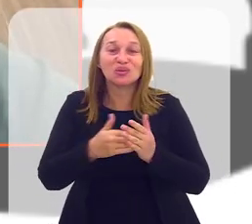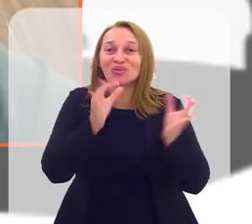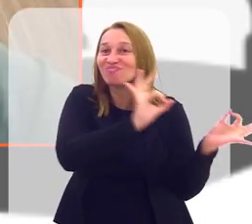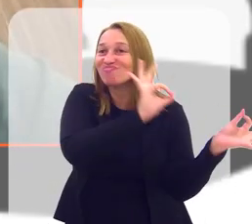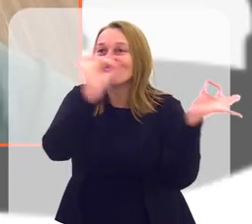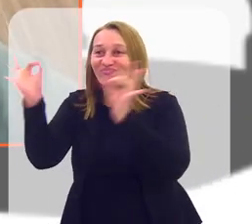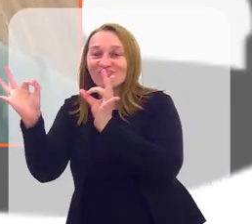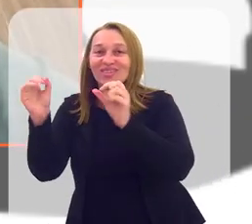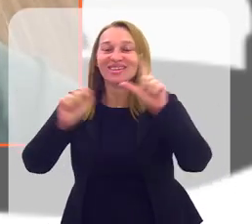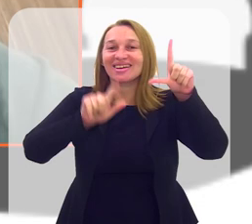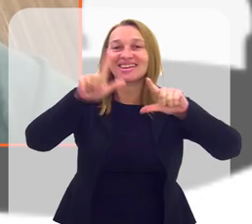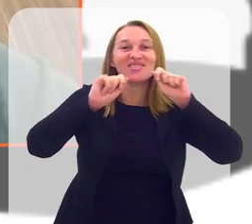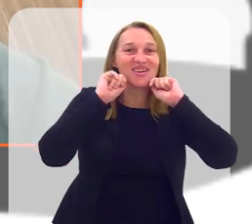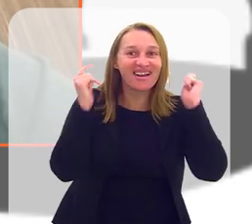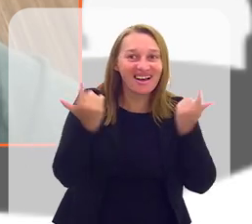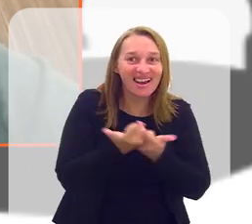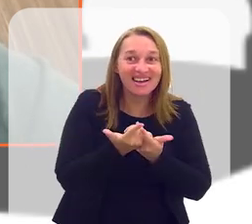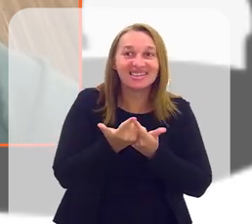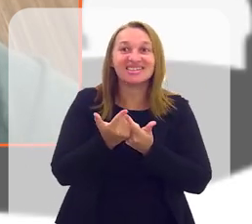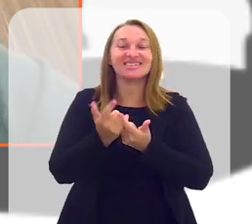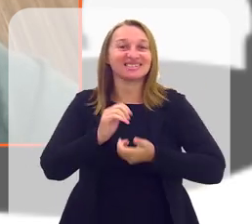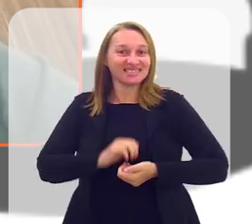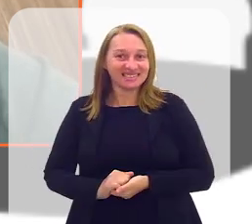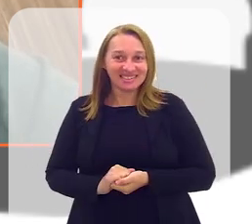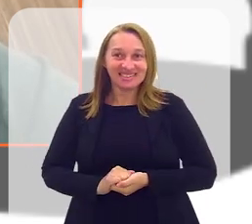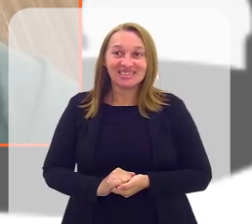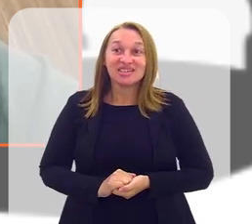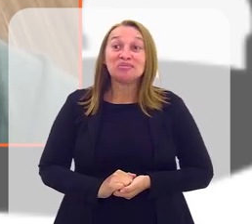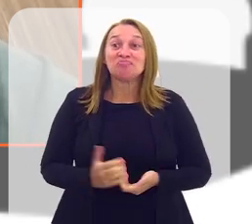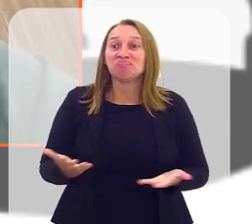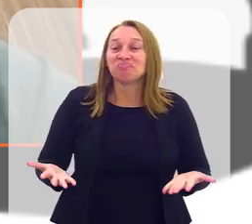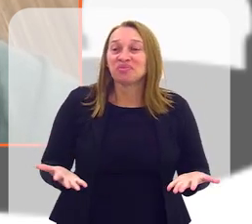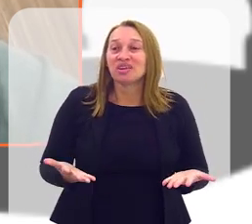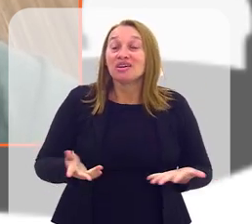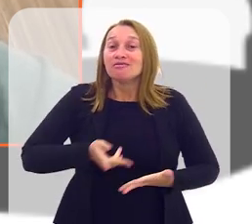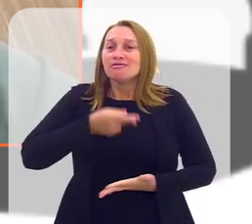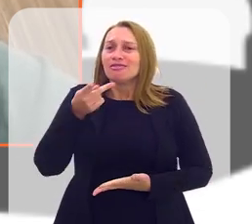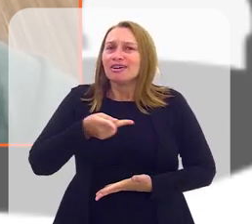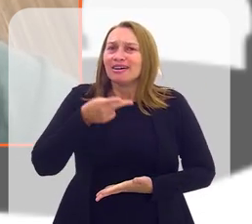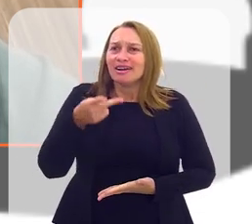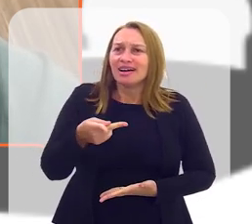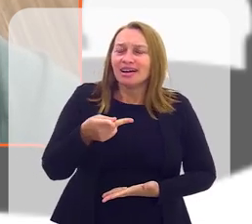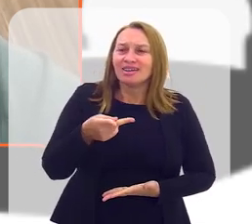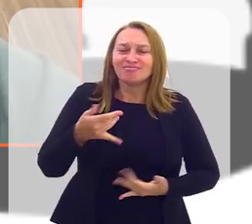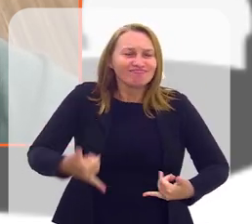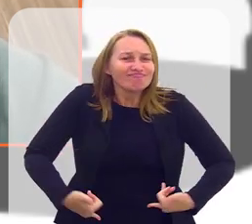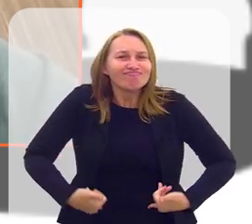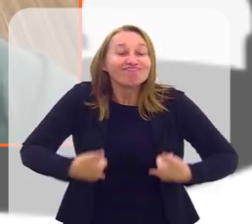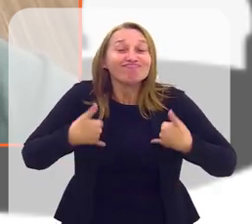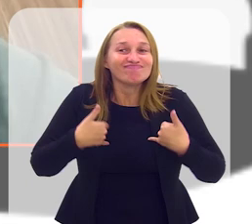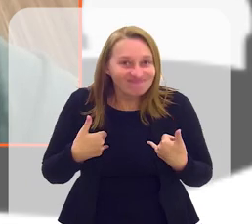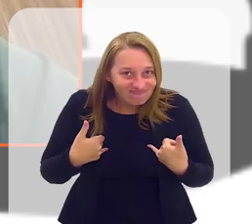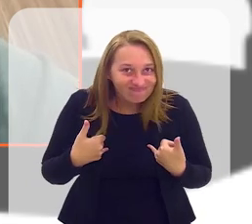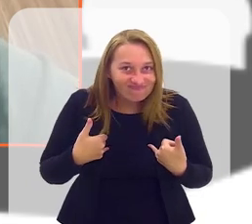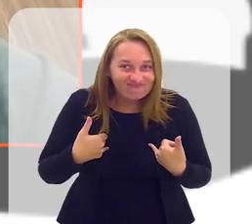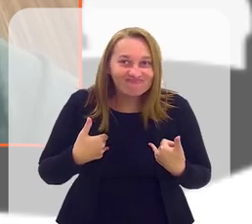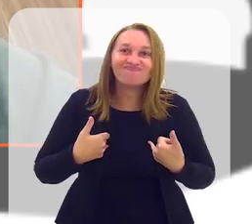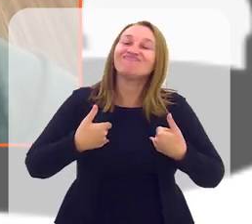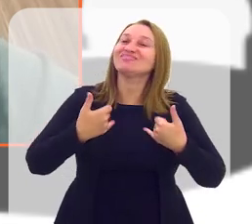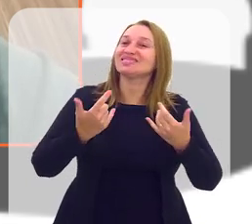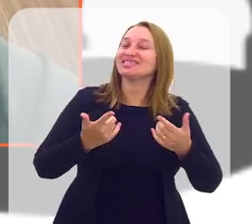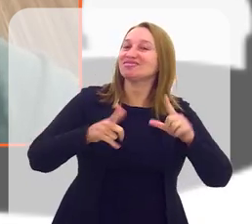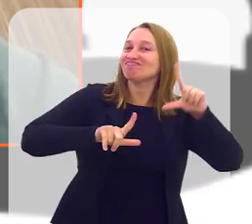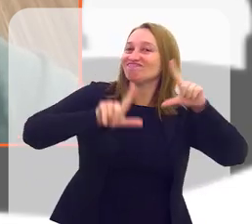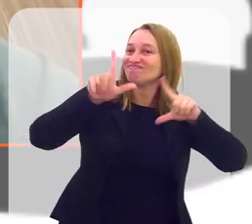todos os telespectadores da TV Alerj que nos assistem. E dizer que é uma honra participar